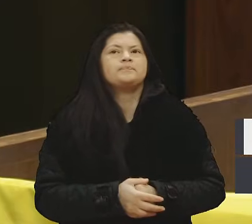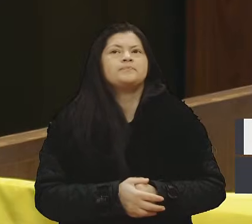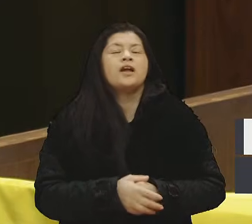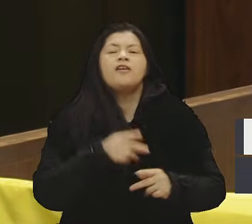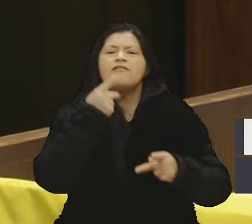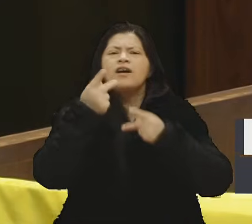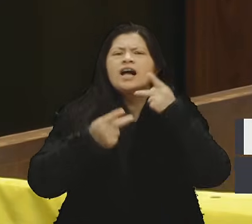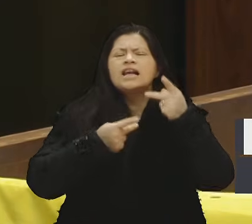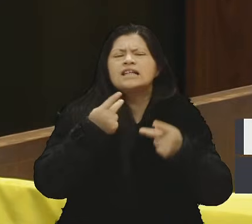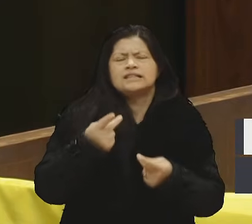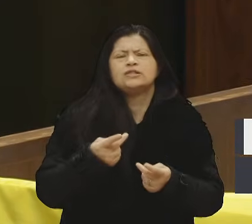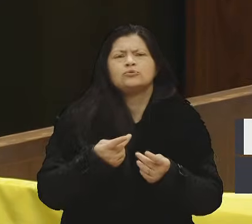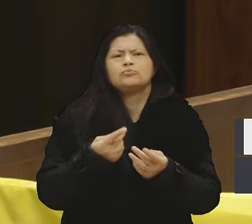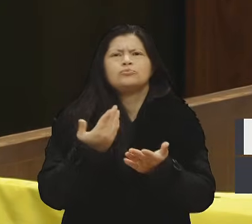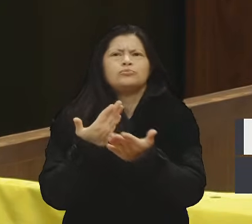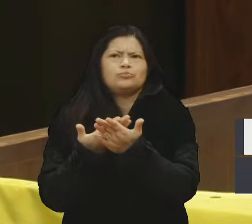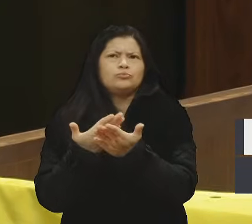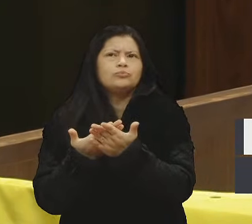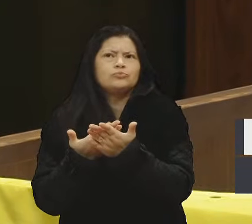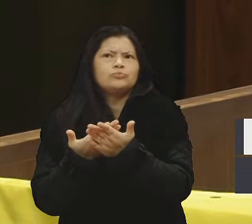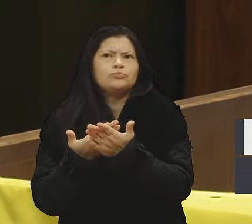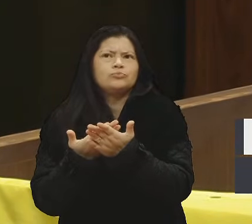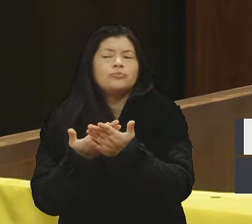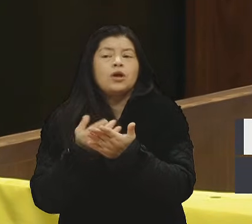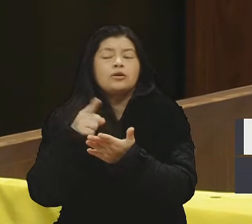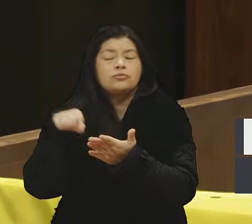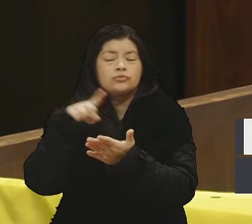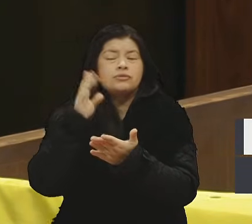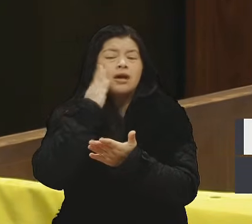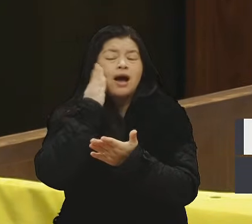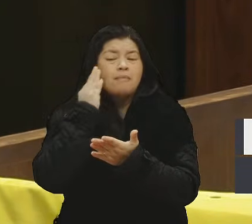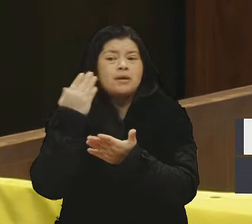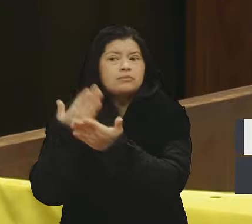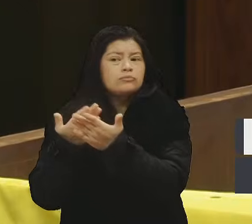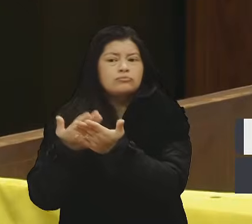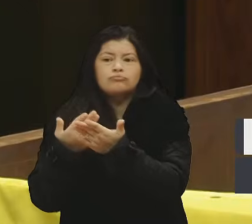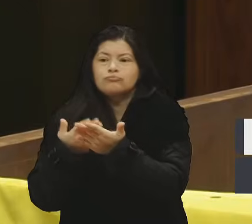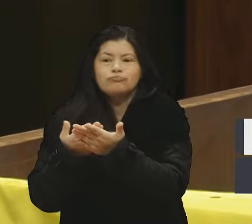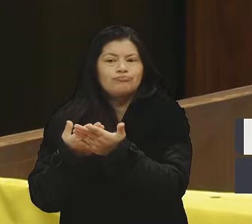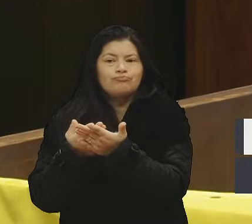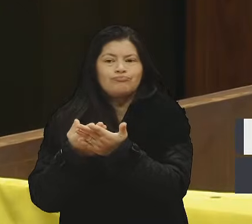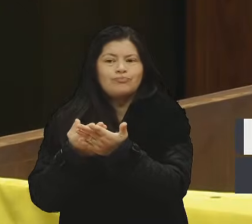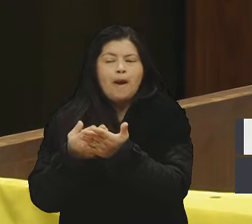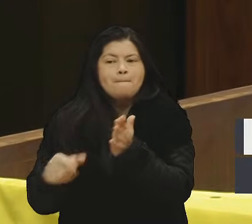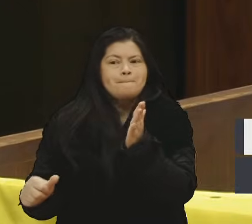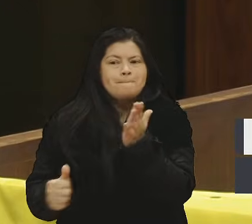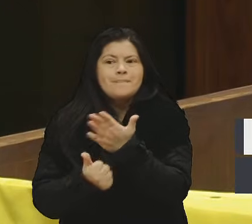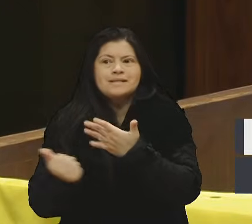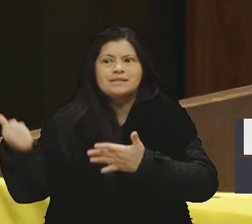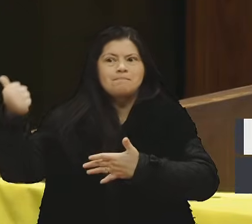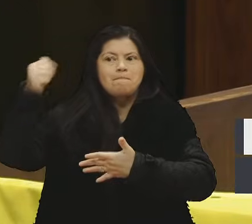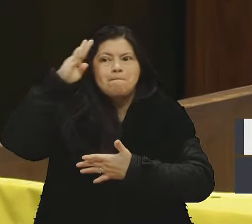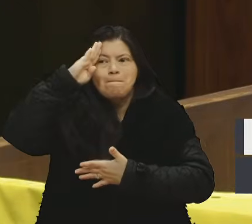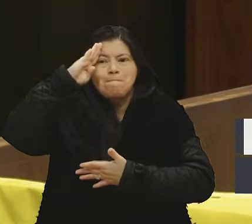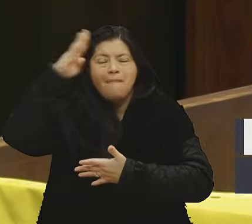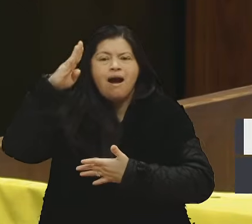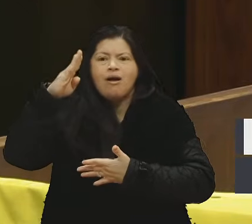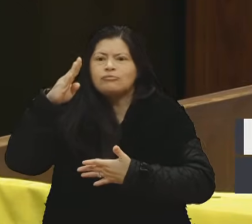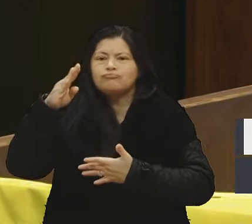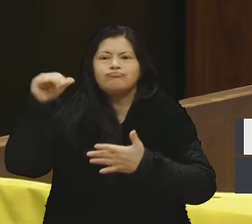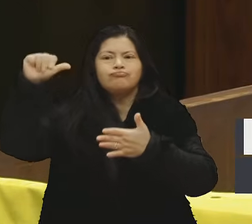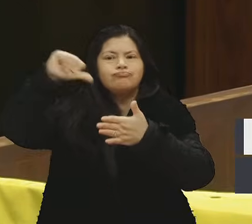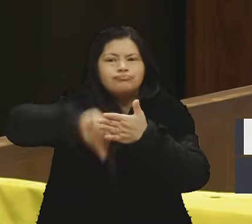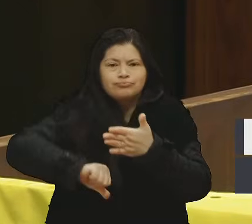falando como estudante aqui, a gente sabe que o estudante é o principal afetado nesse projeto todo. E a gente está falando de entregar a gestão das